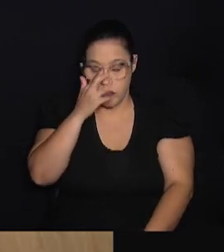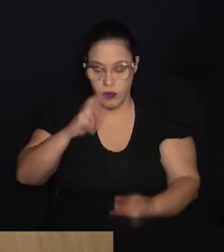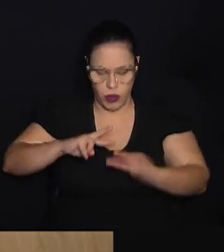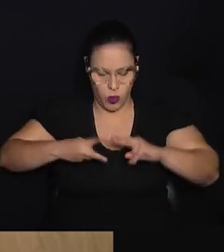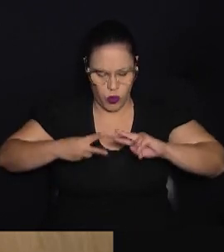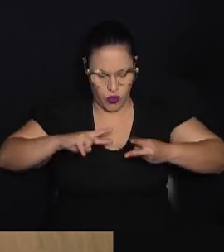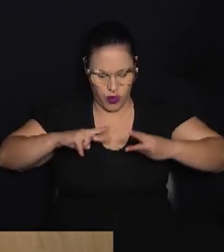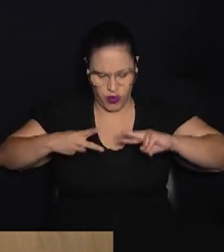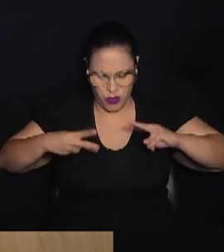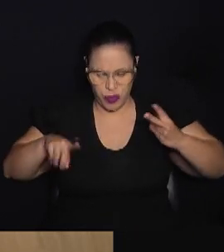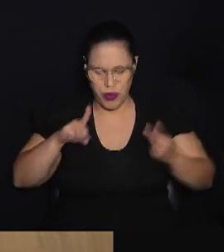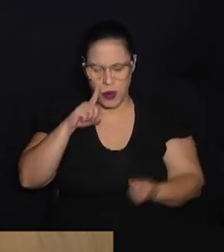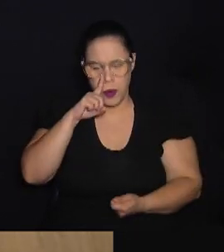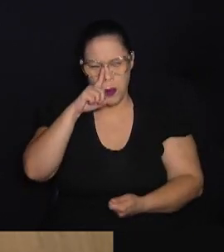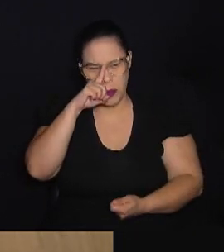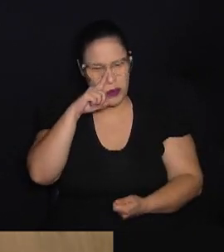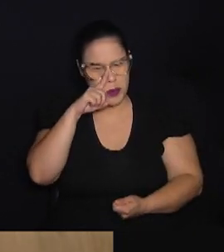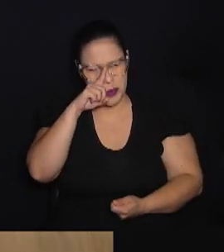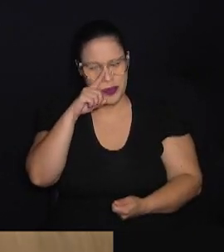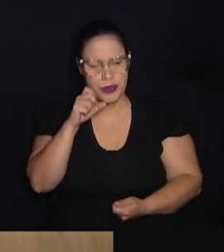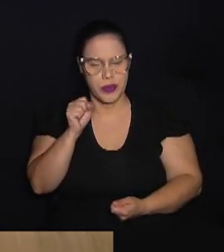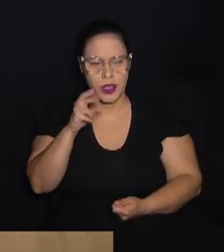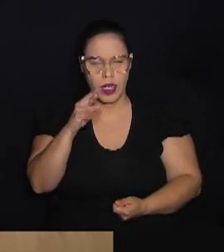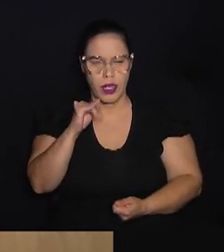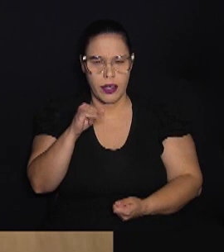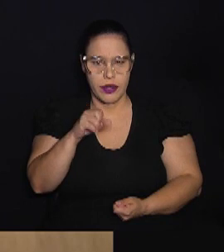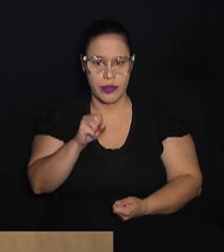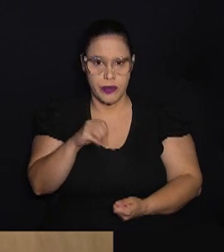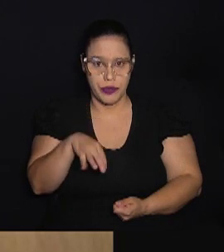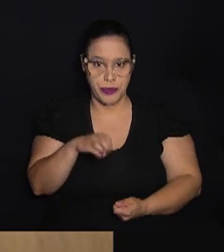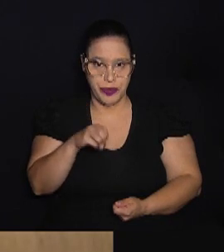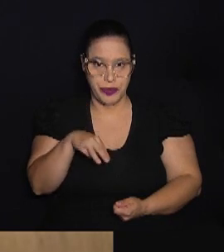hereditário associado, e a principal síndrome associada é chamada